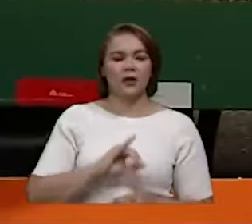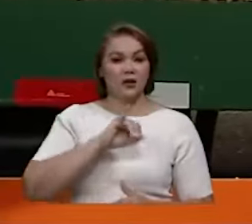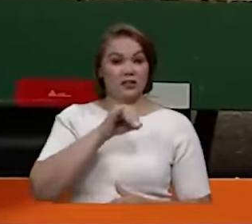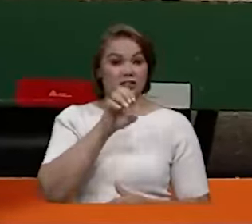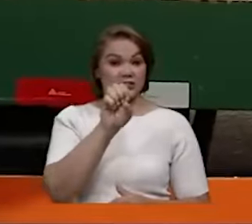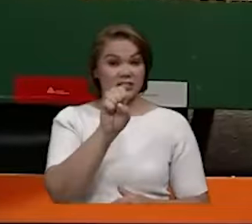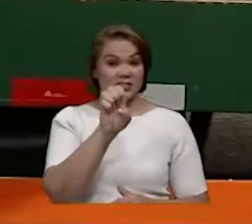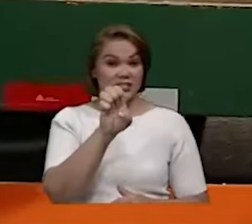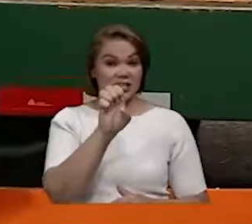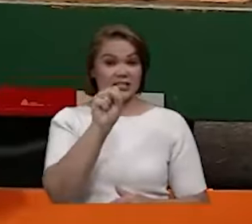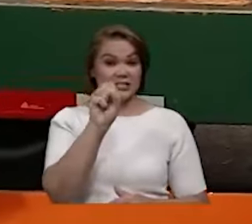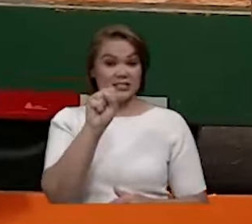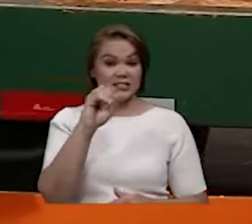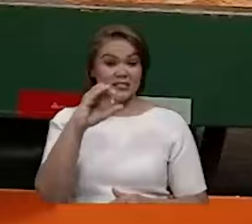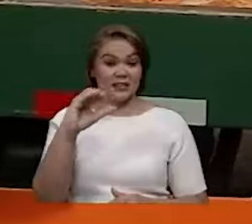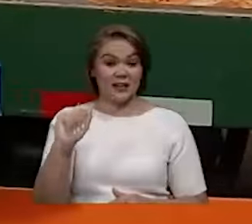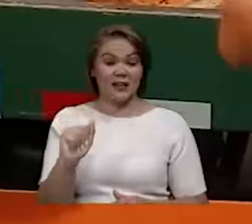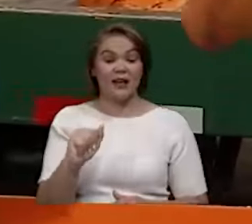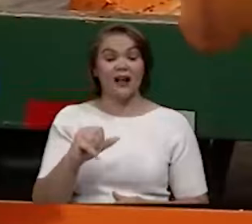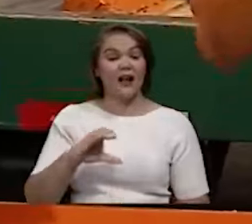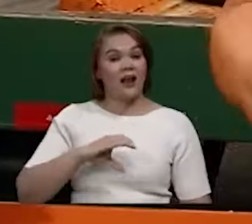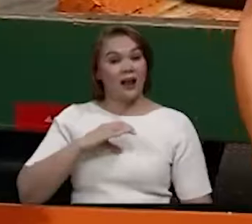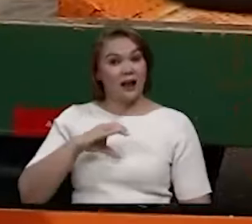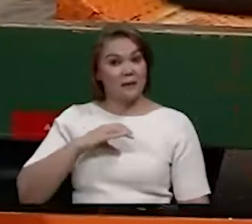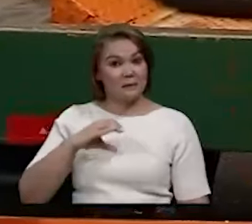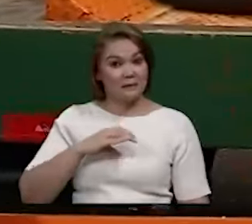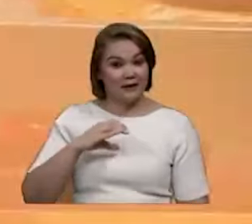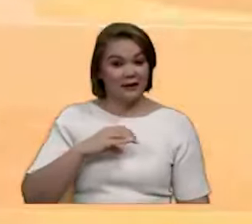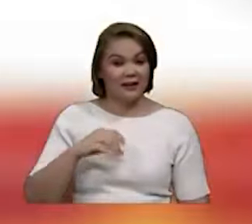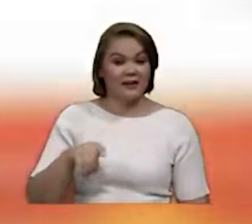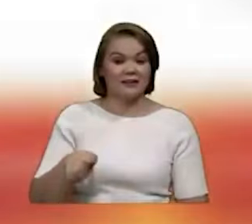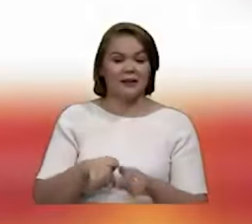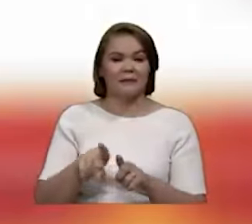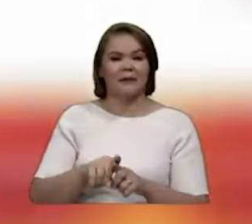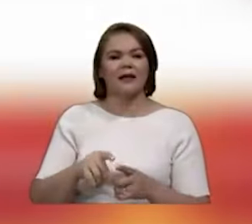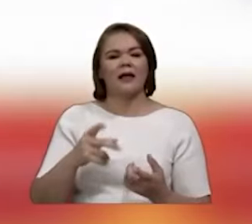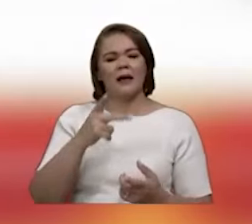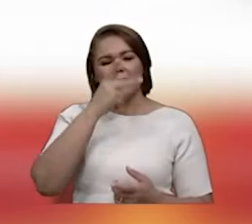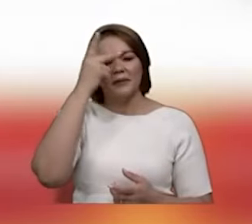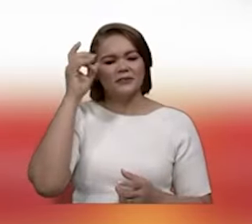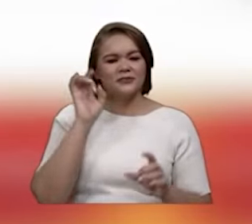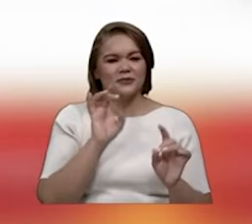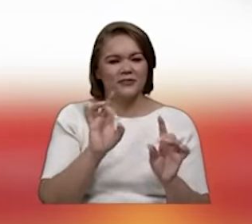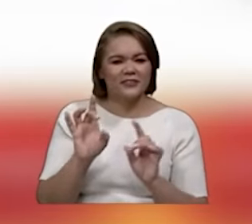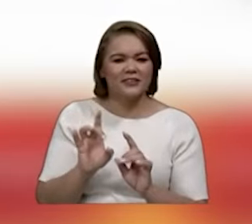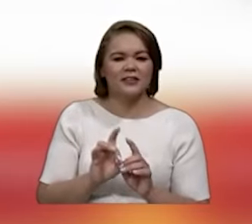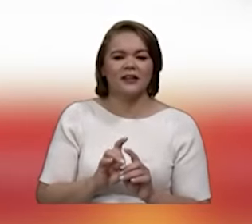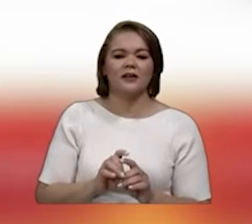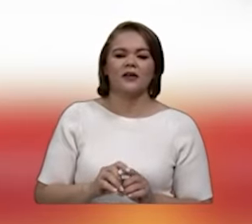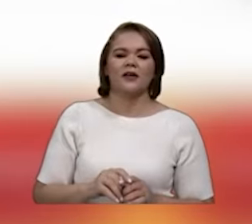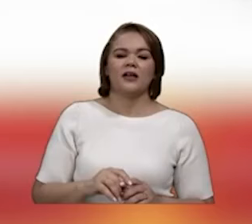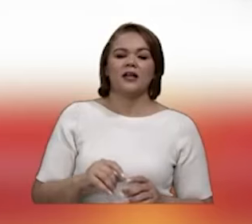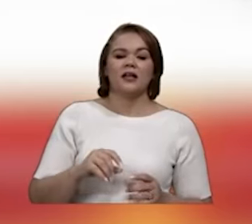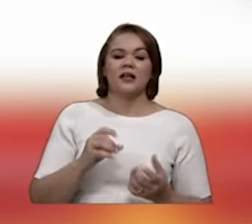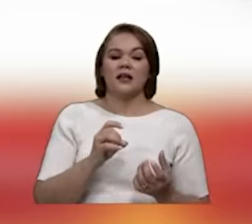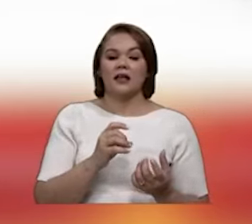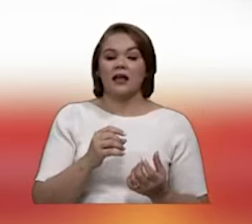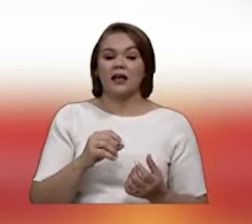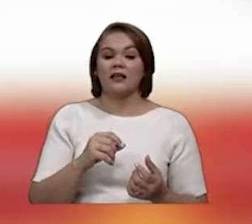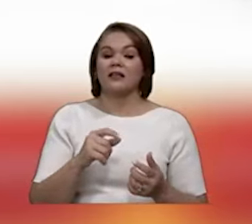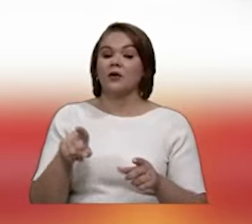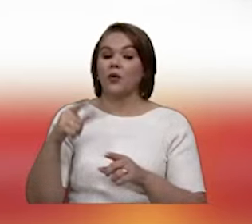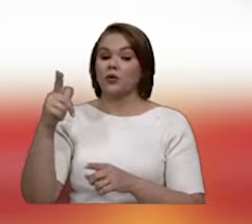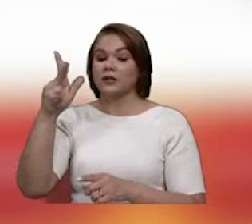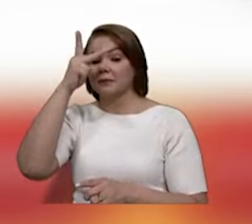Caju Cap com a turma da Regional Capela, que é uma turma pé quente. Quem também dividiu foi o José, da cidade